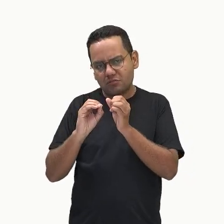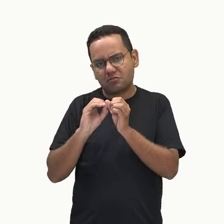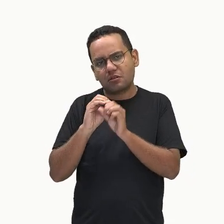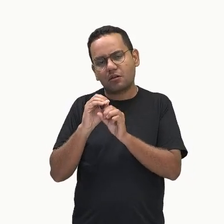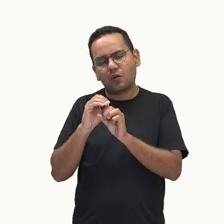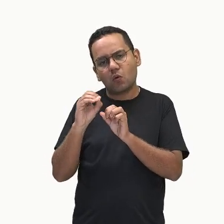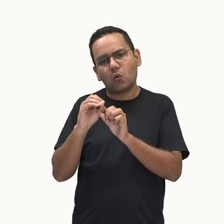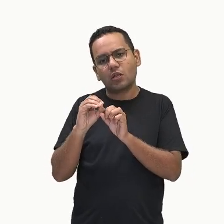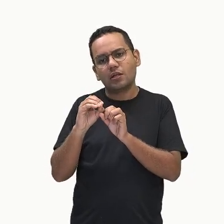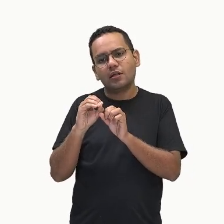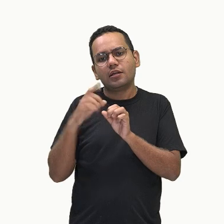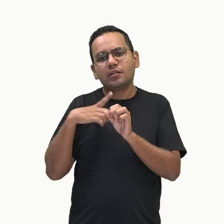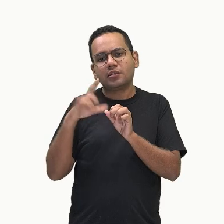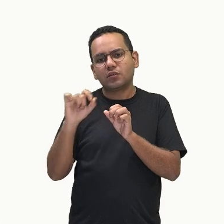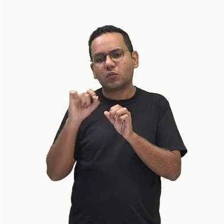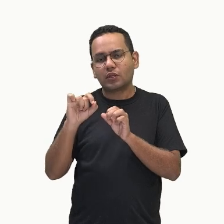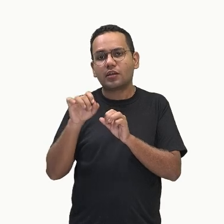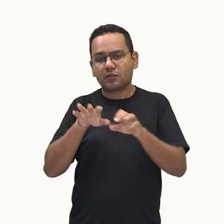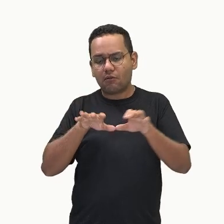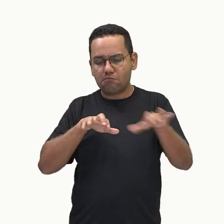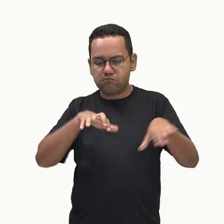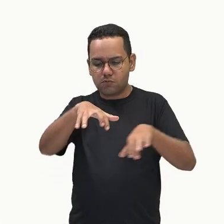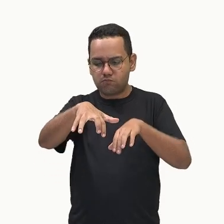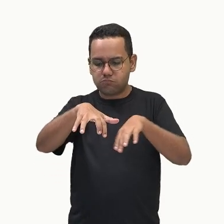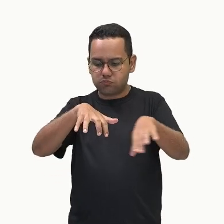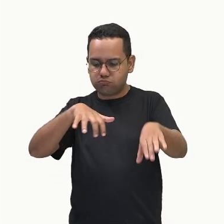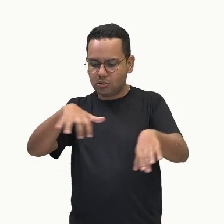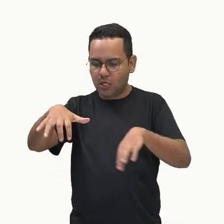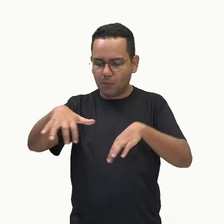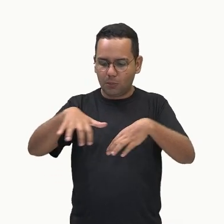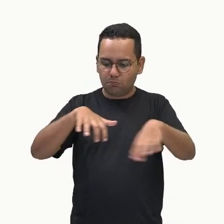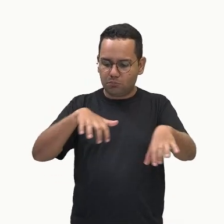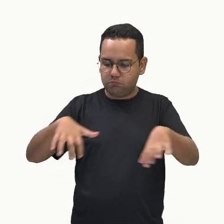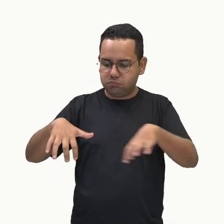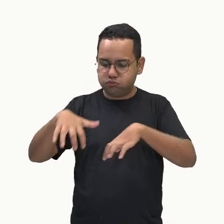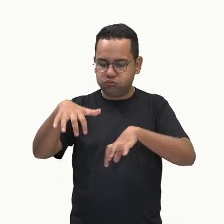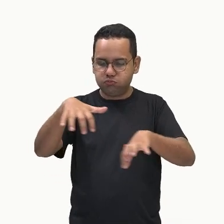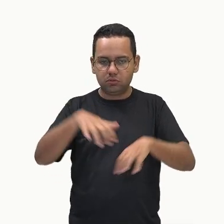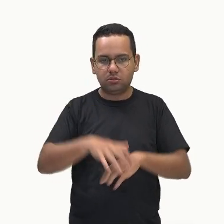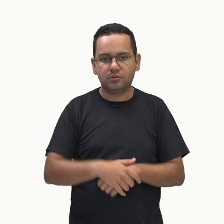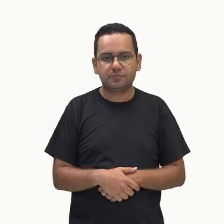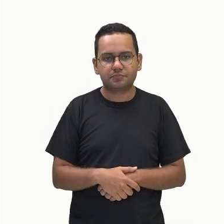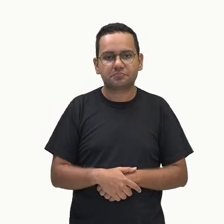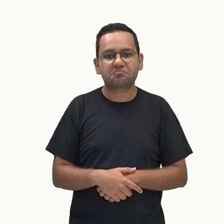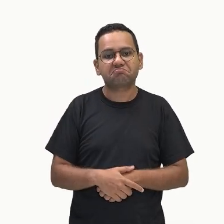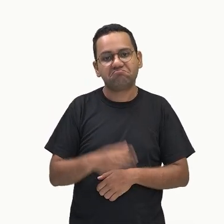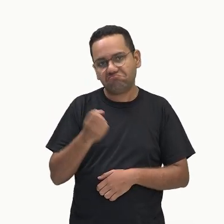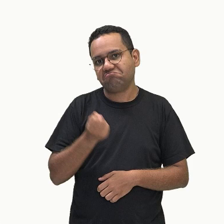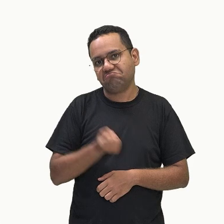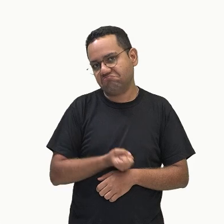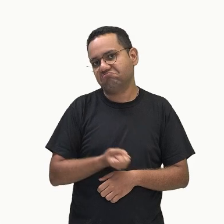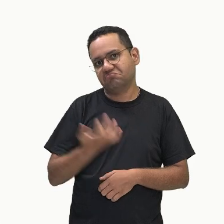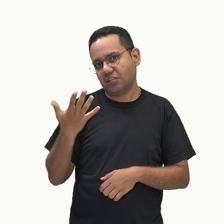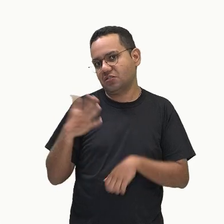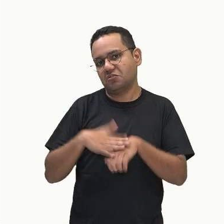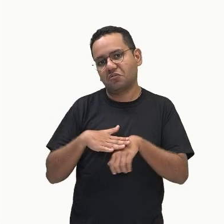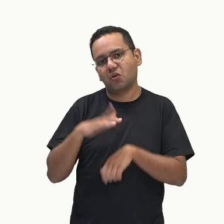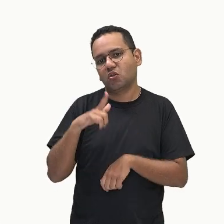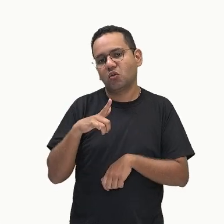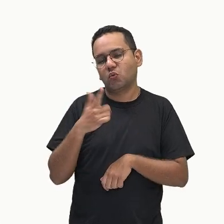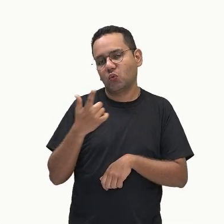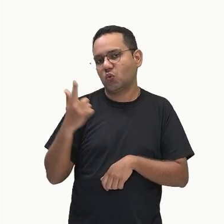dispersas significa espalhadas, né? Que as partículas espalhadas são maiores do que uma